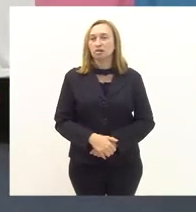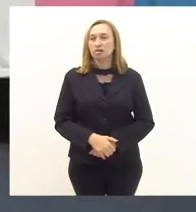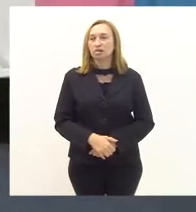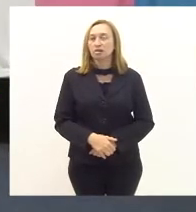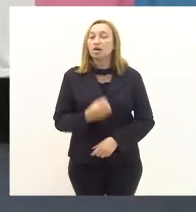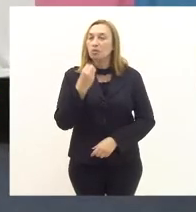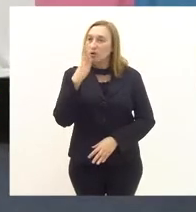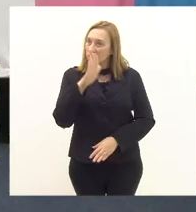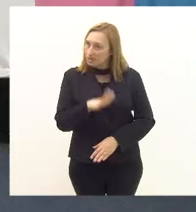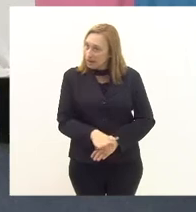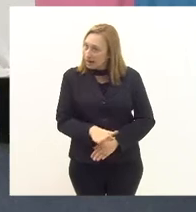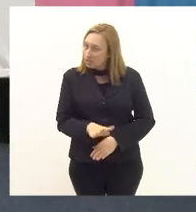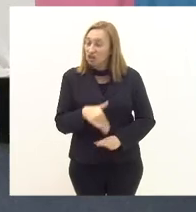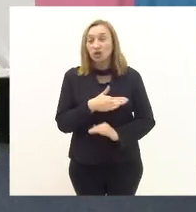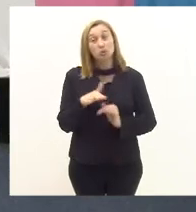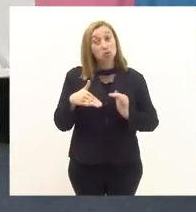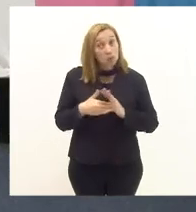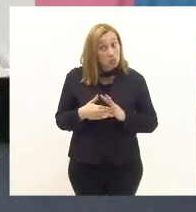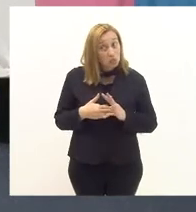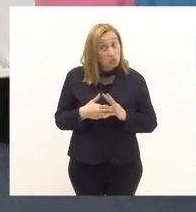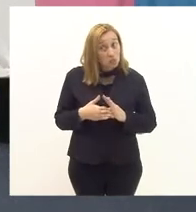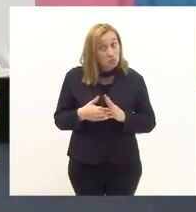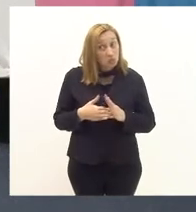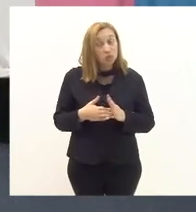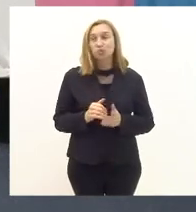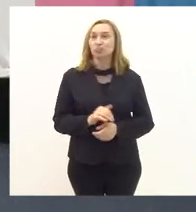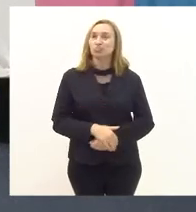Boa tarde a todos e todas.